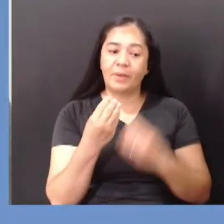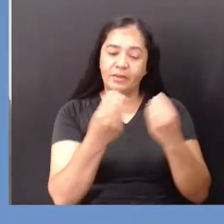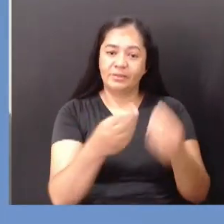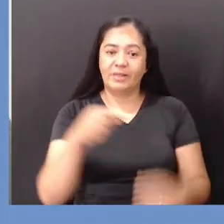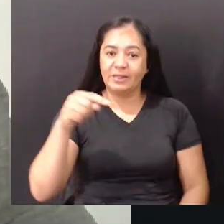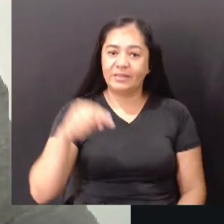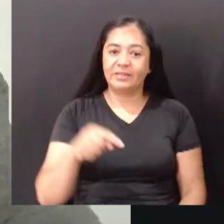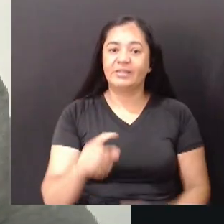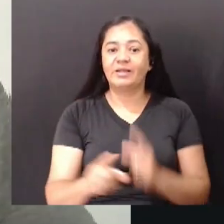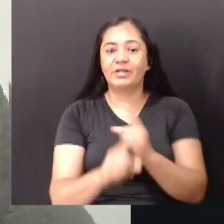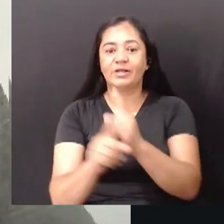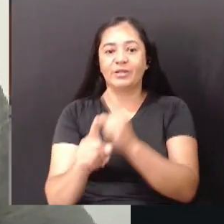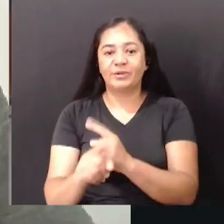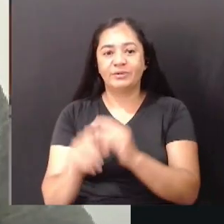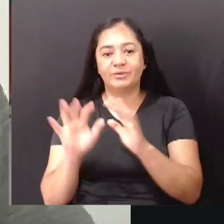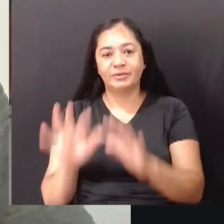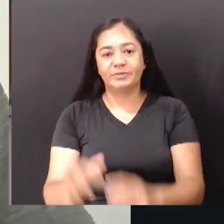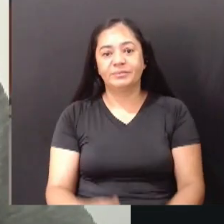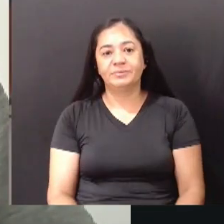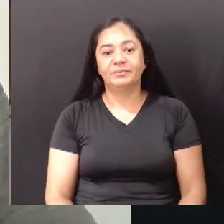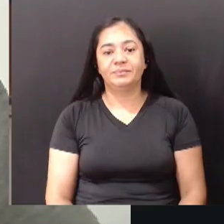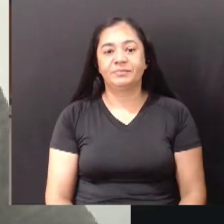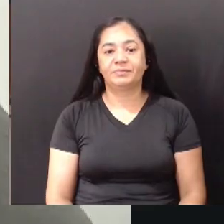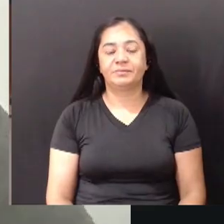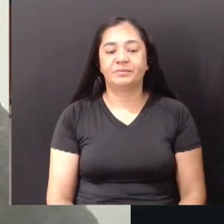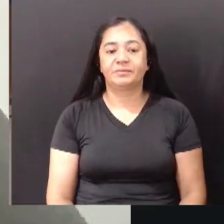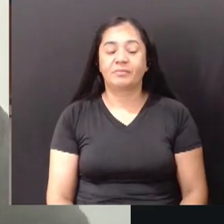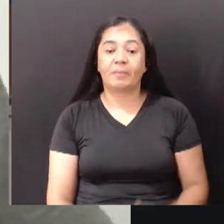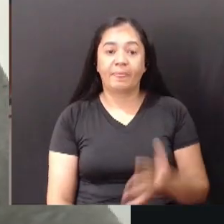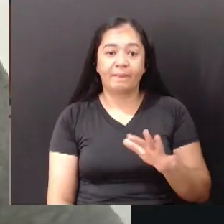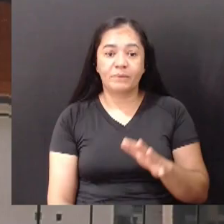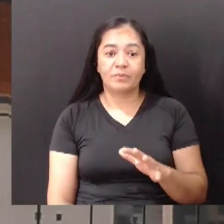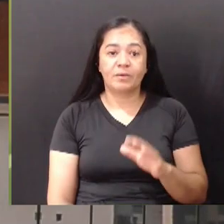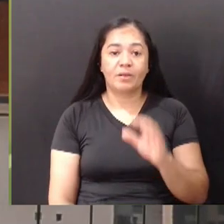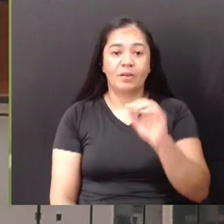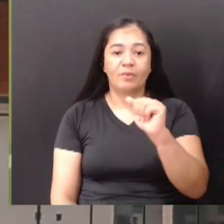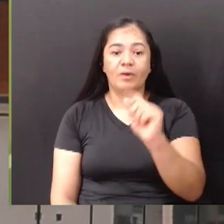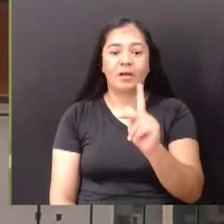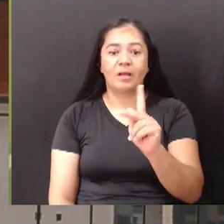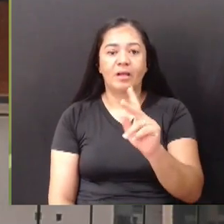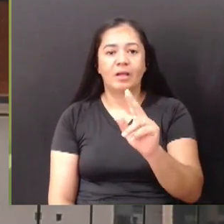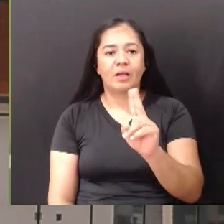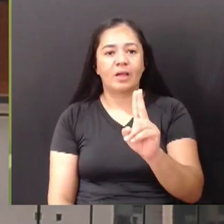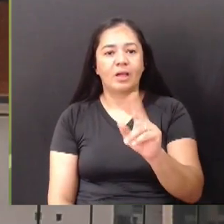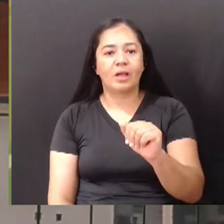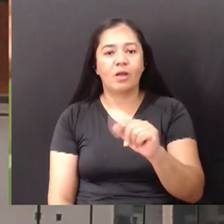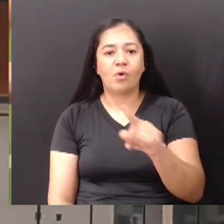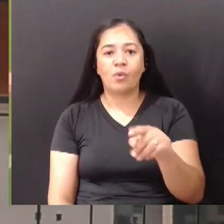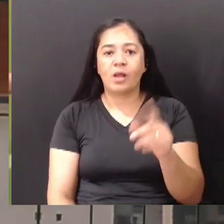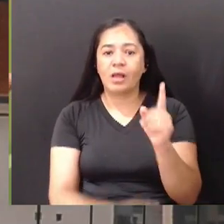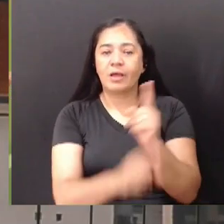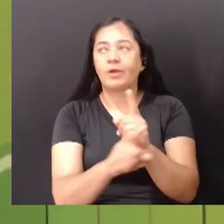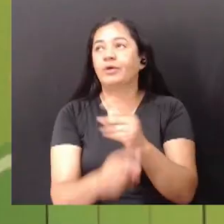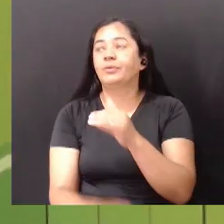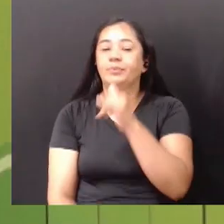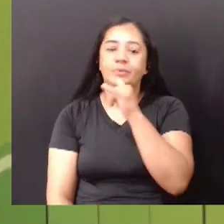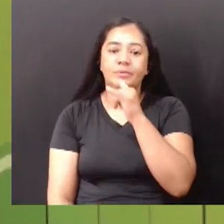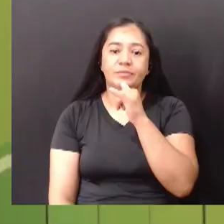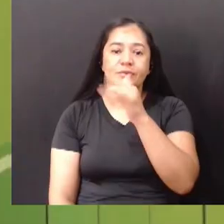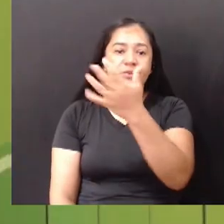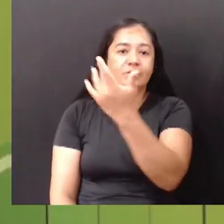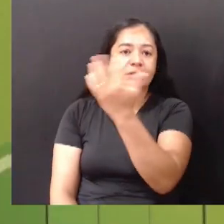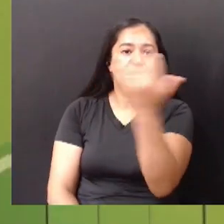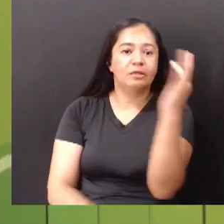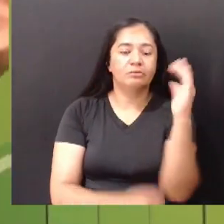ele precisa. E aqui ele acabou encontrando isso. Então, geralmente, o acauã, ele não é encontrado, por